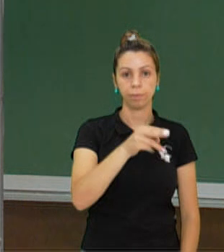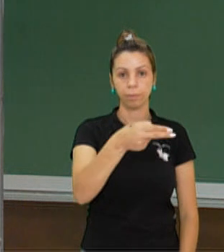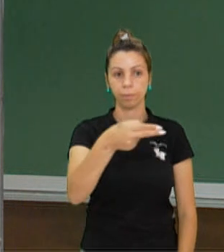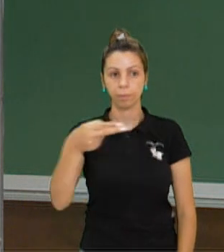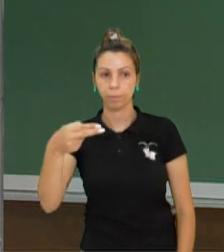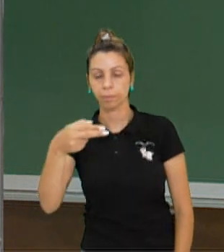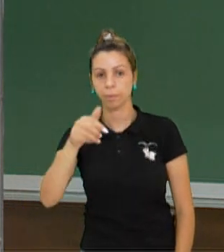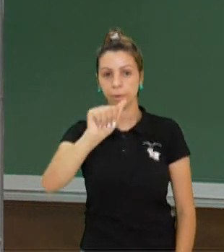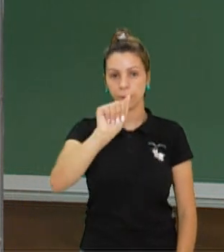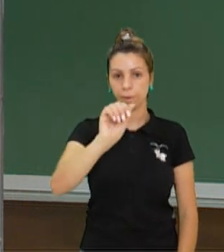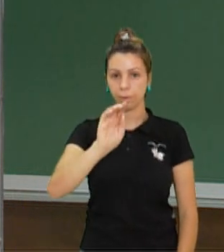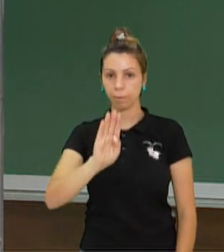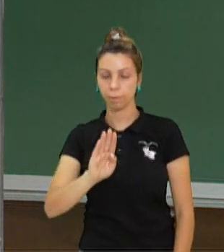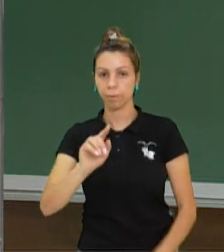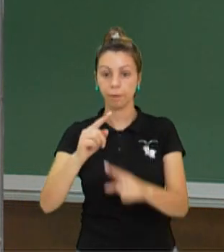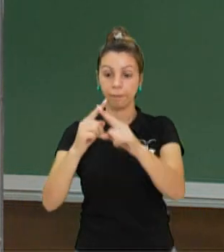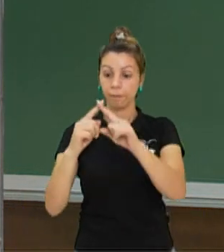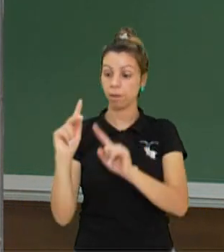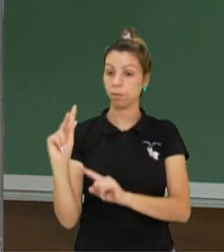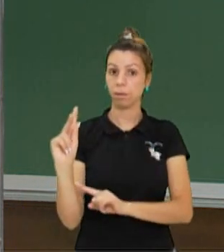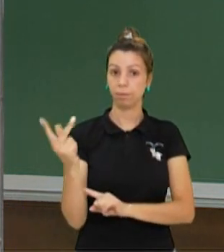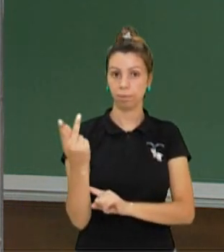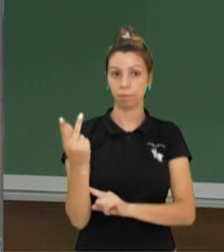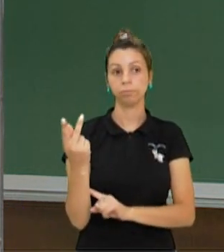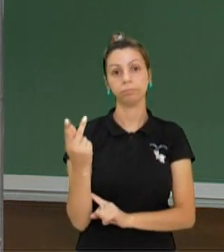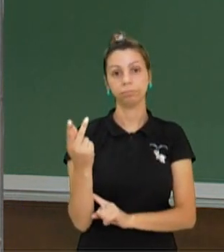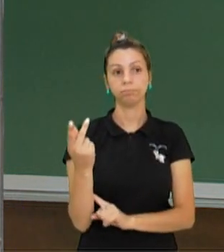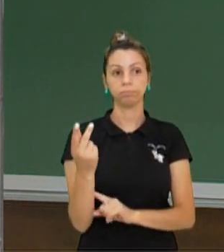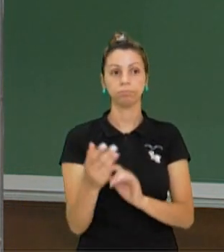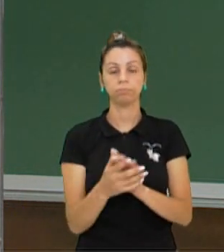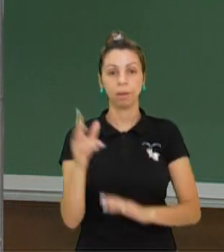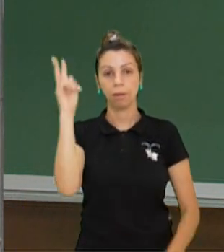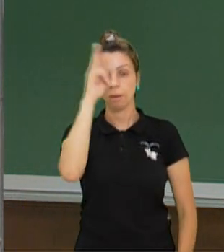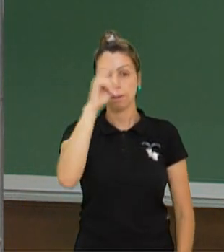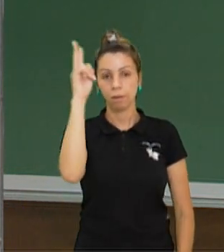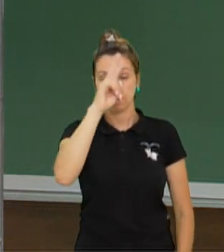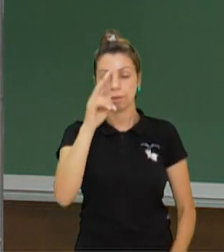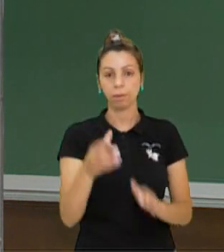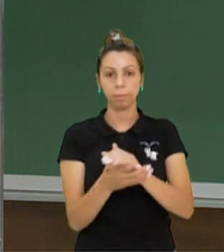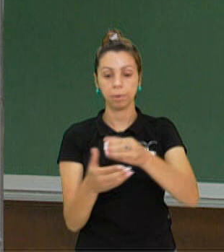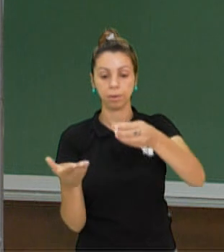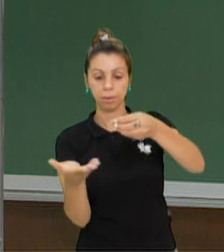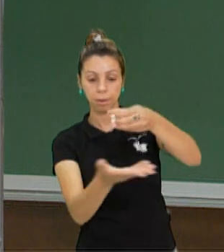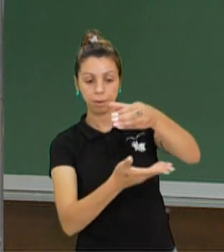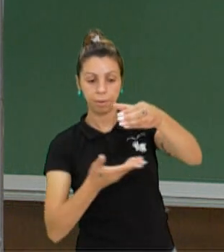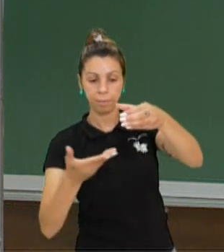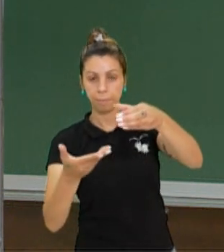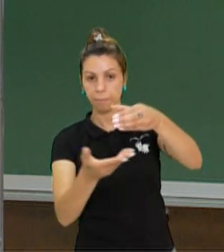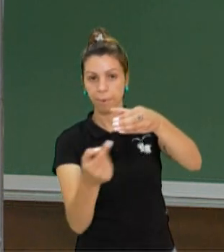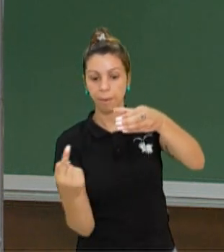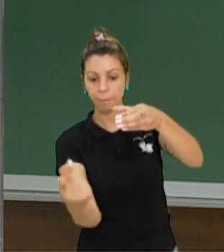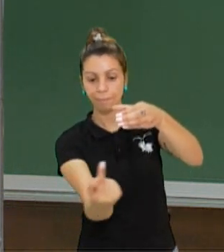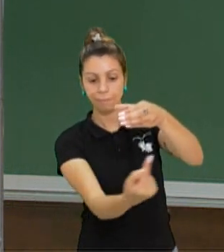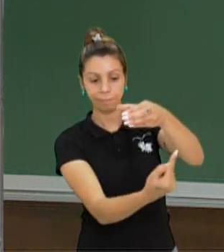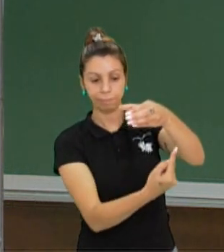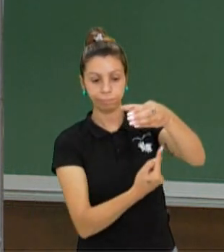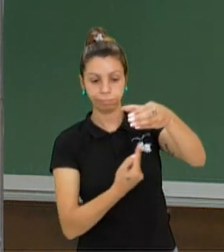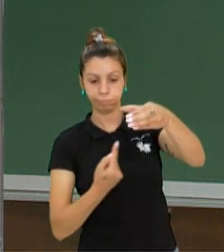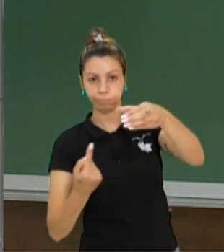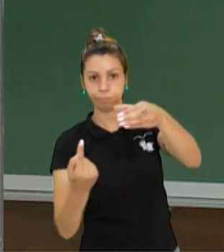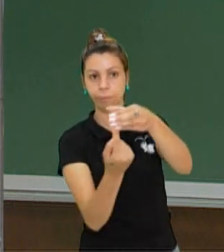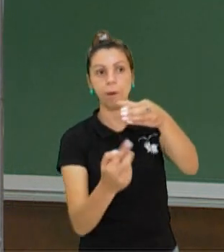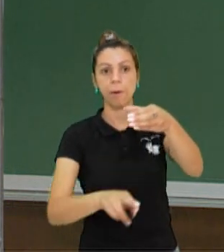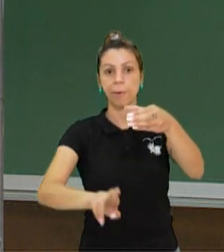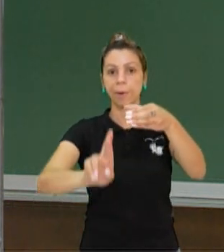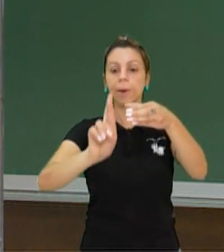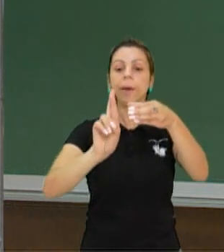base vezes a altura, tá? Lembrando aqui, que a base é um círculo de raio R, Como